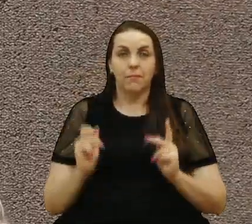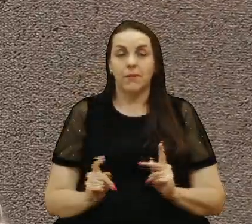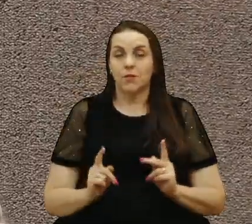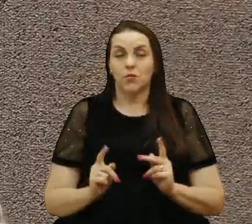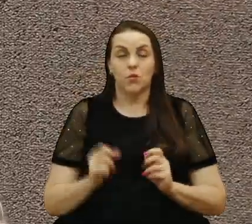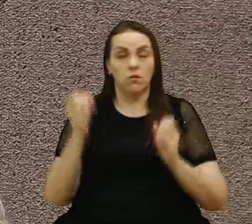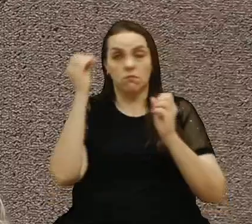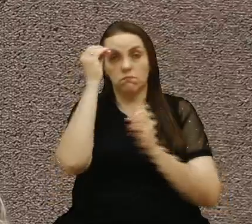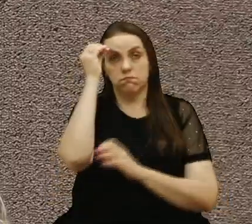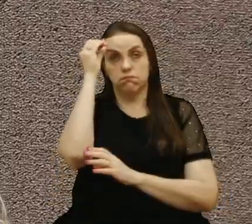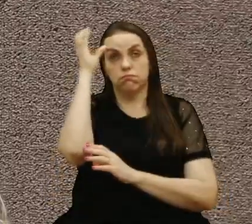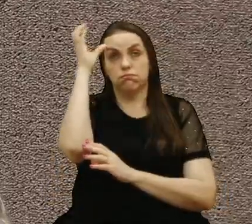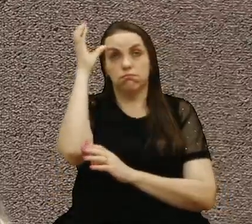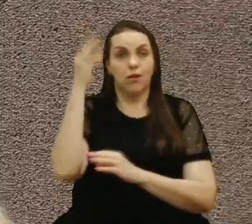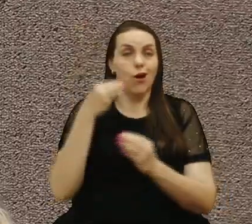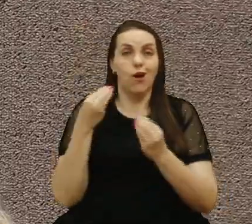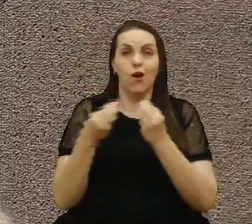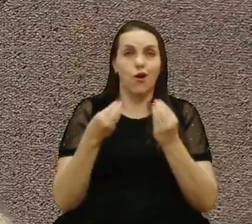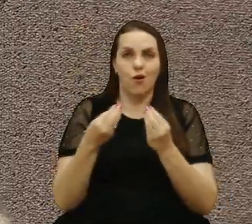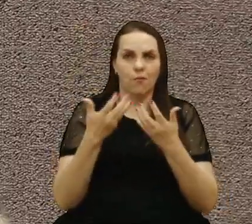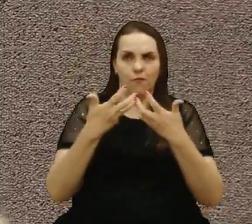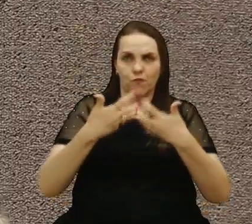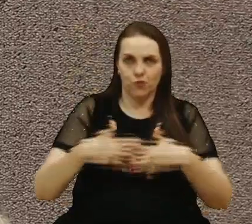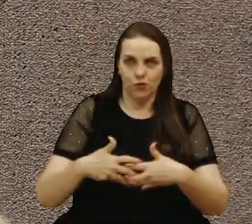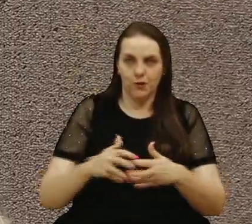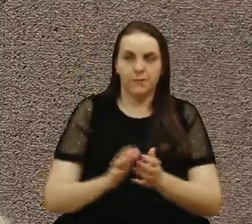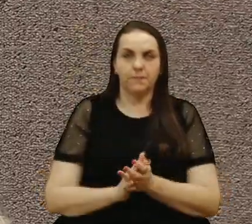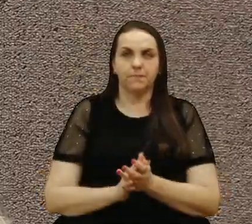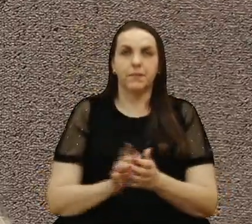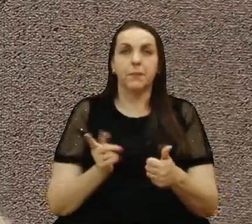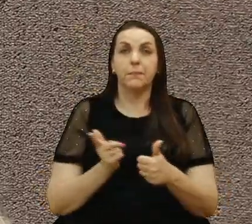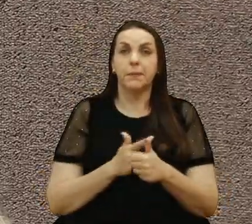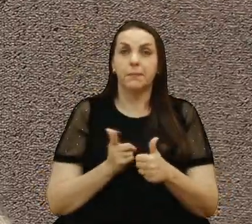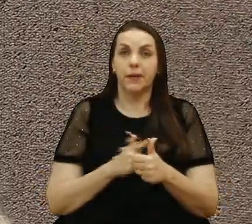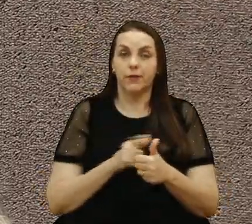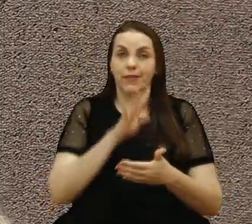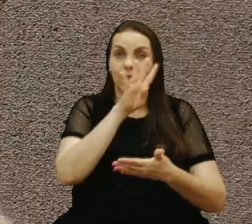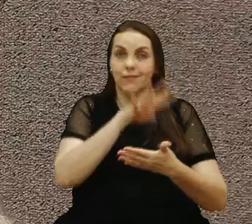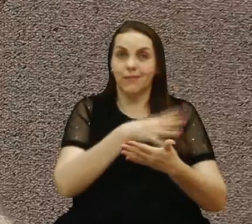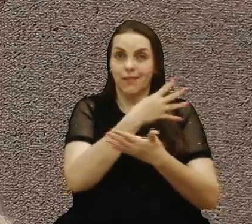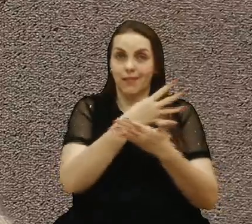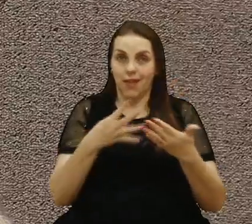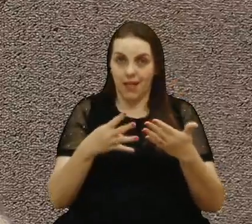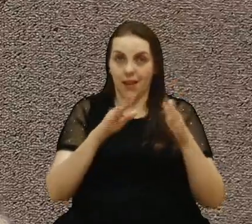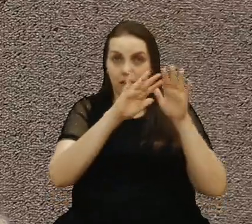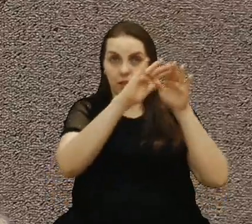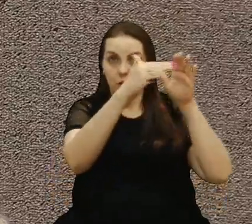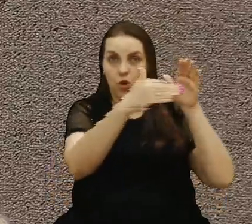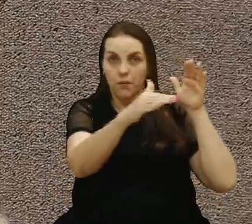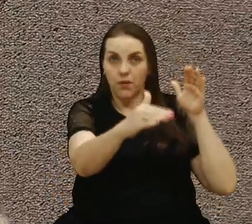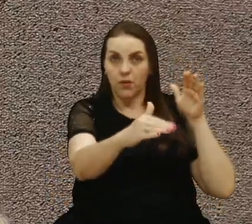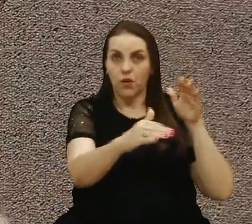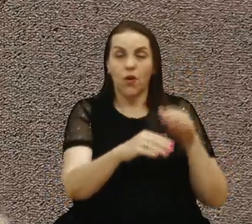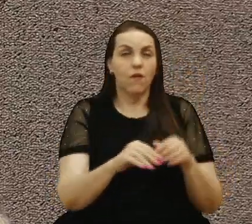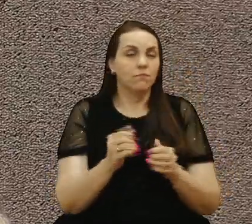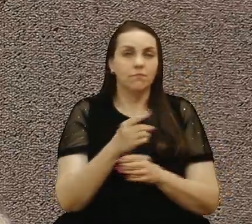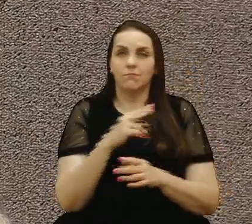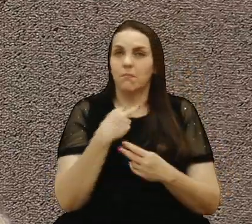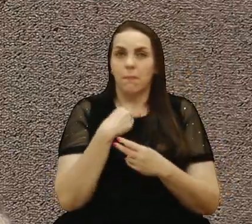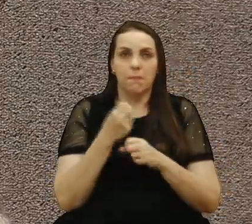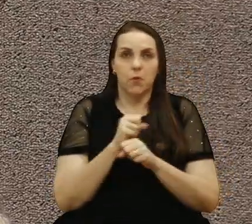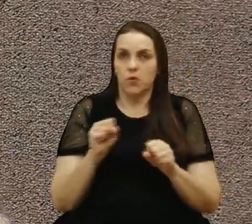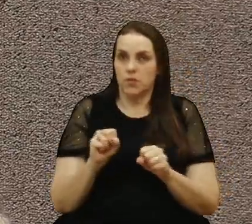conhecimento, né, como é que funciona o negócio. Em primeiro lugar, as telas hoje de cobertura estão fora de possibilidade